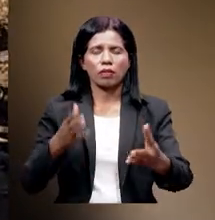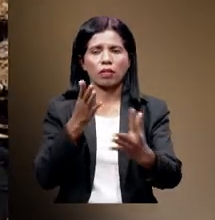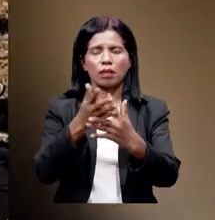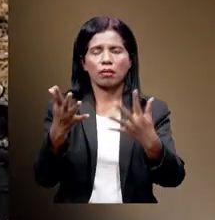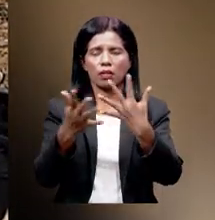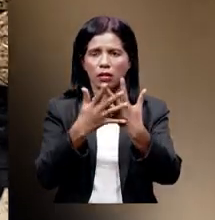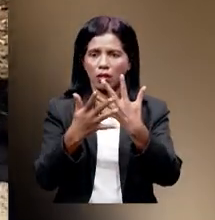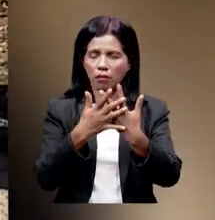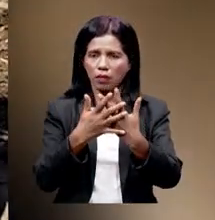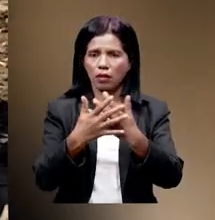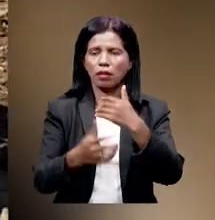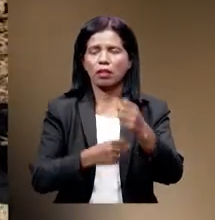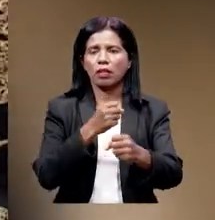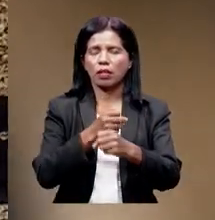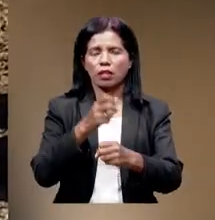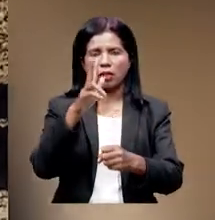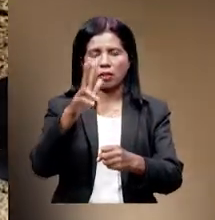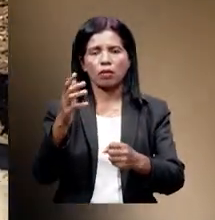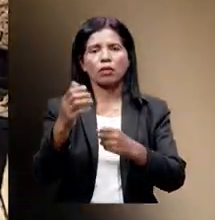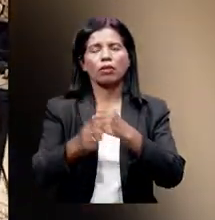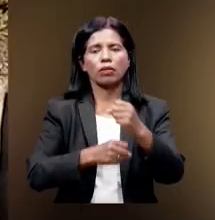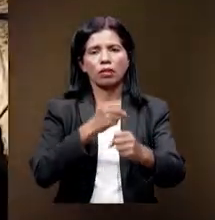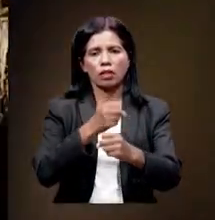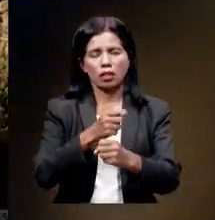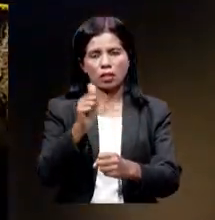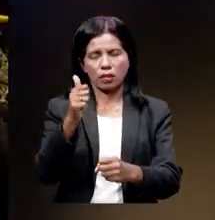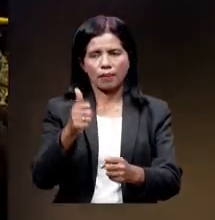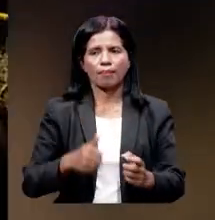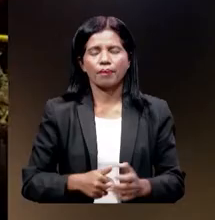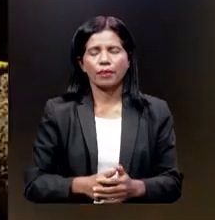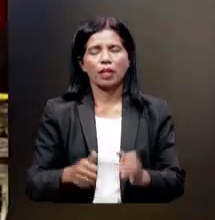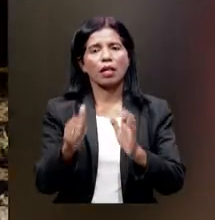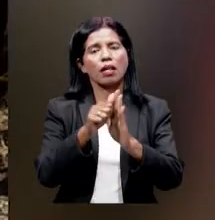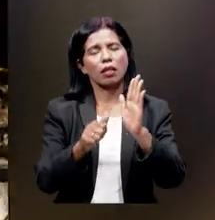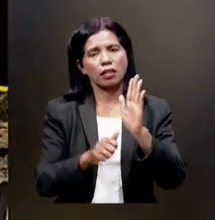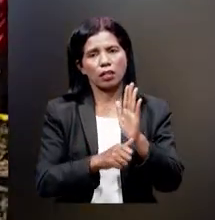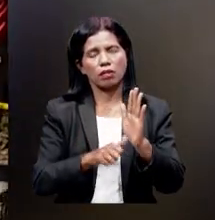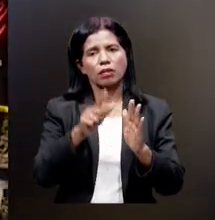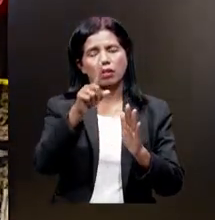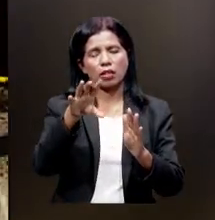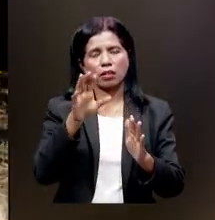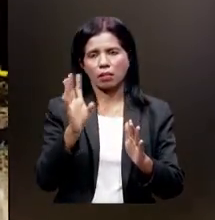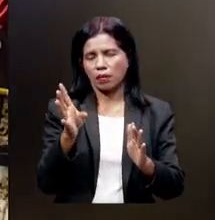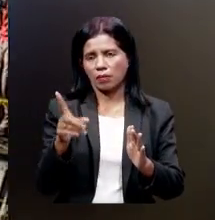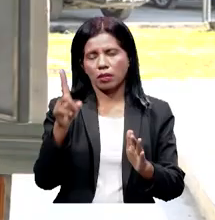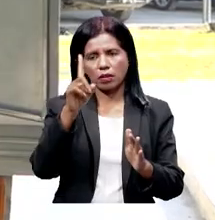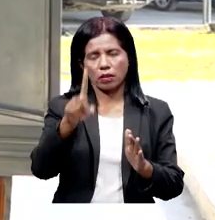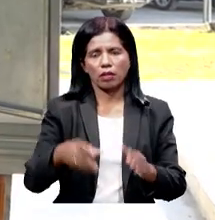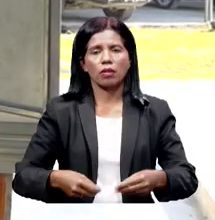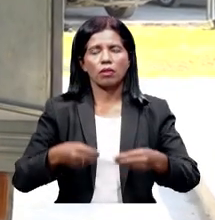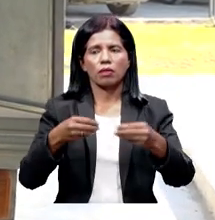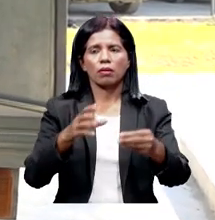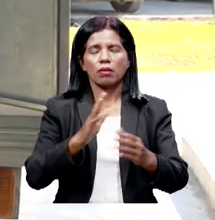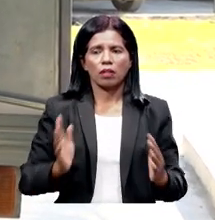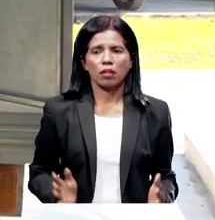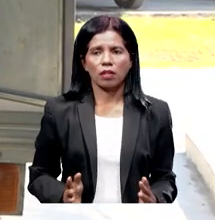retam pena prisão tinantolo to tinan sanolo. Nune mosi artigo atusida hat nulo resinida, interrupção ba